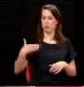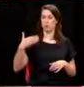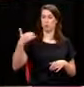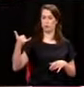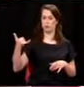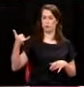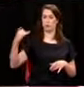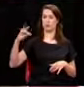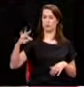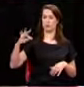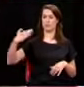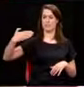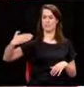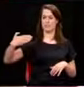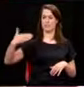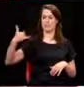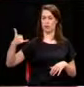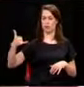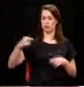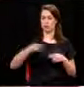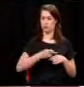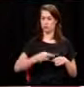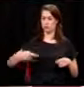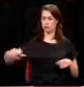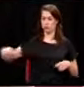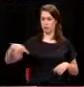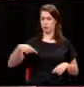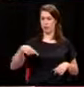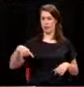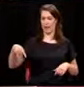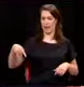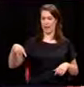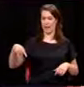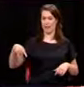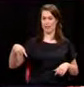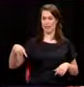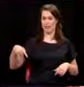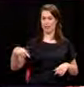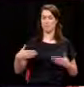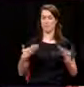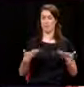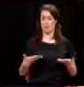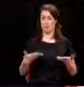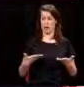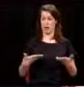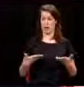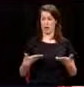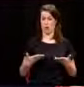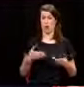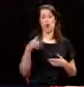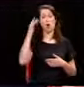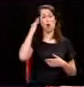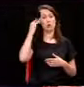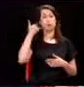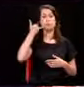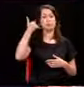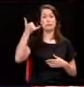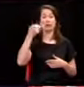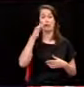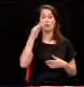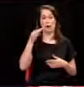rodapé. Exatamente. Estamos agora a ver o número de telefone, vai lá, usual, aquele que já conhecem no Em